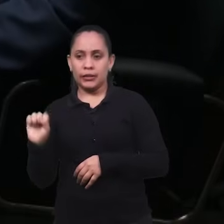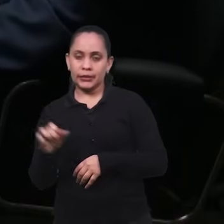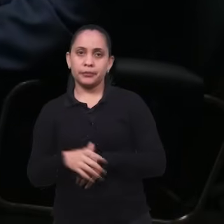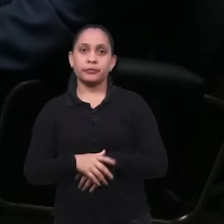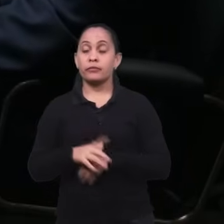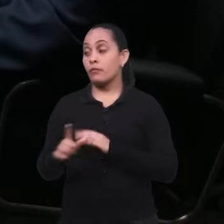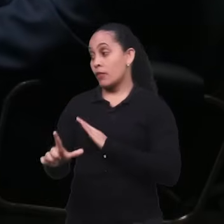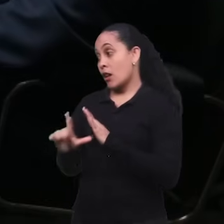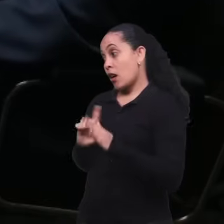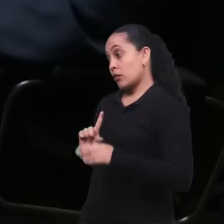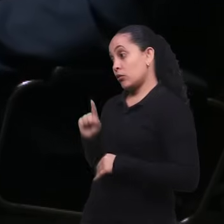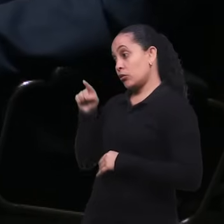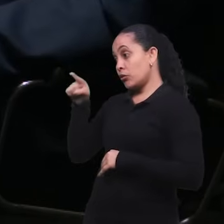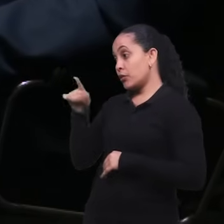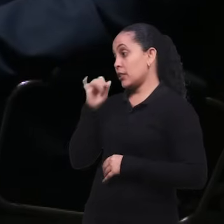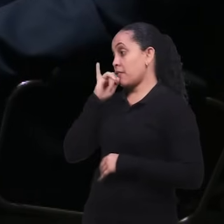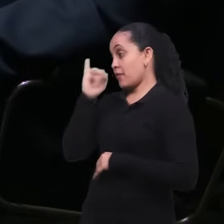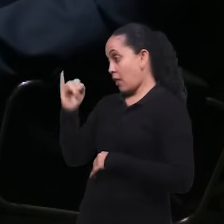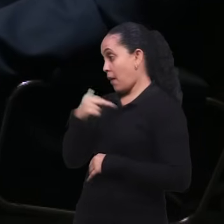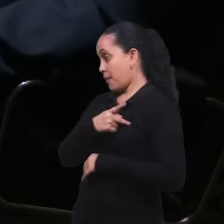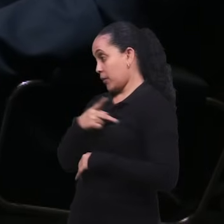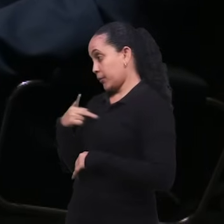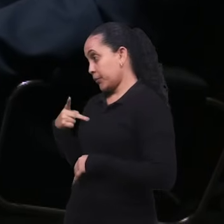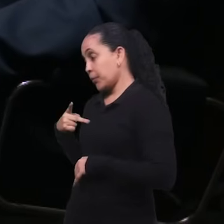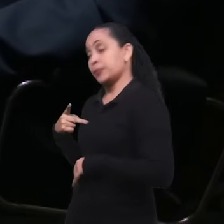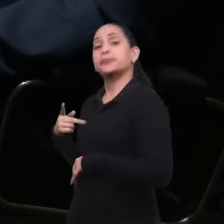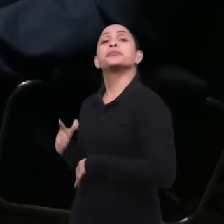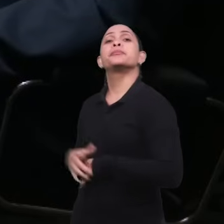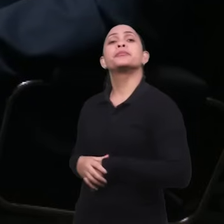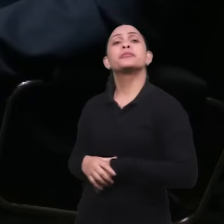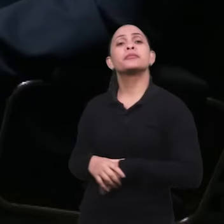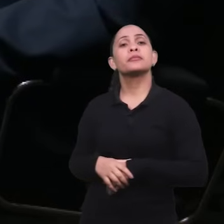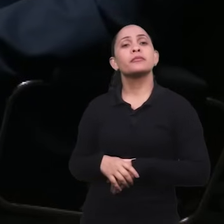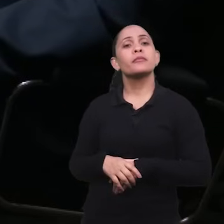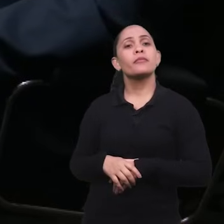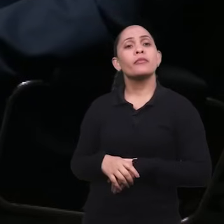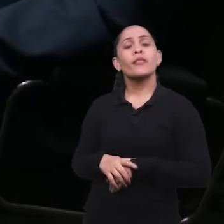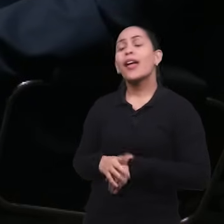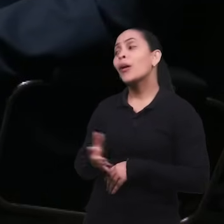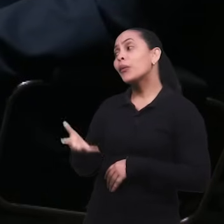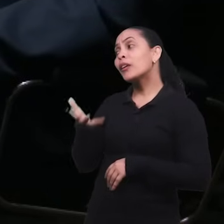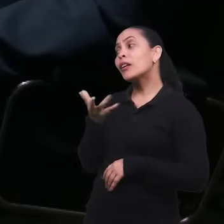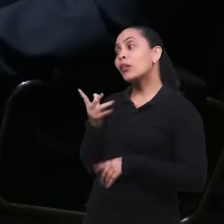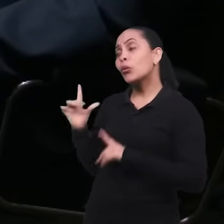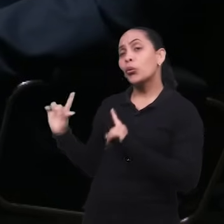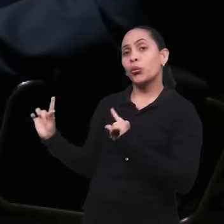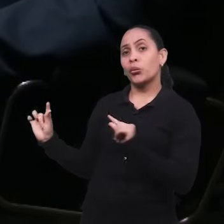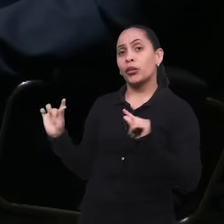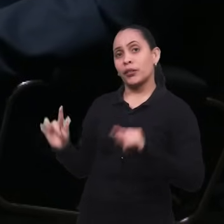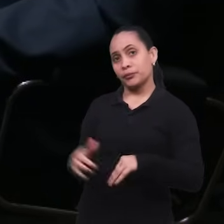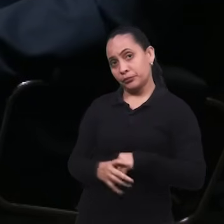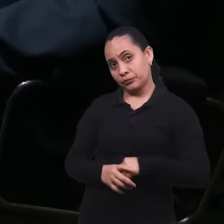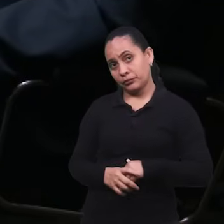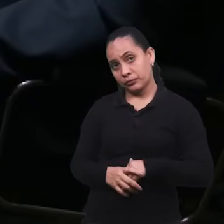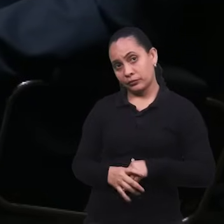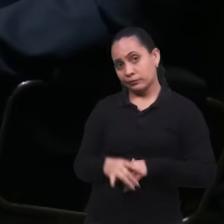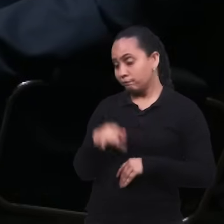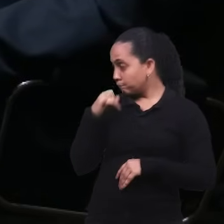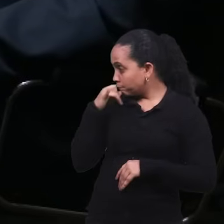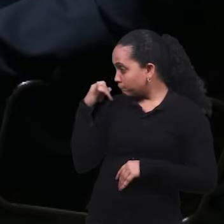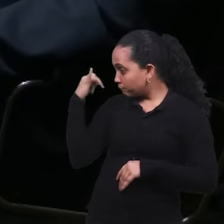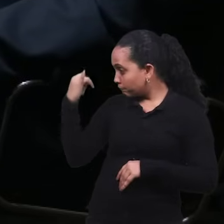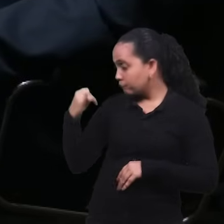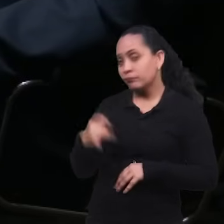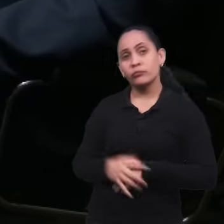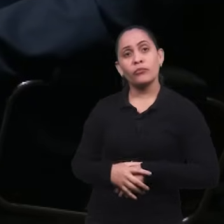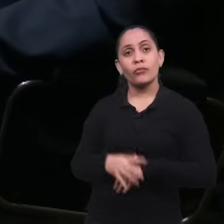Wallace. Wallace, antes de você falar e dar sequência nisso aqui, eu queria só colocar Pode voltar. um tópico